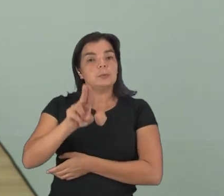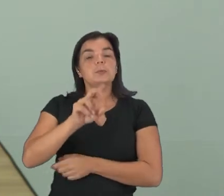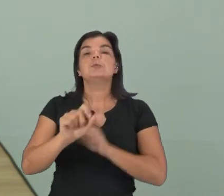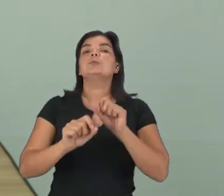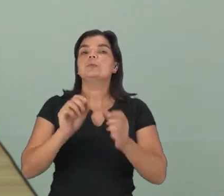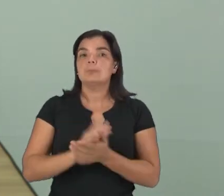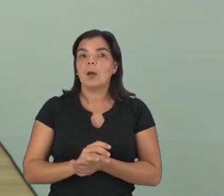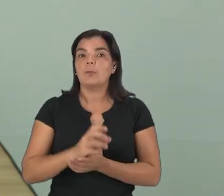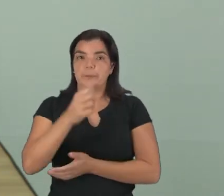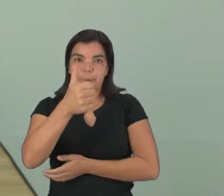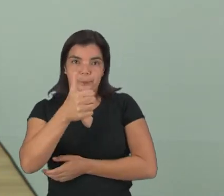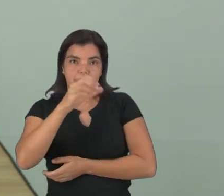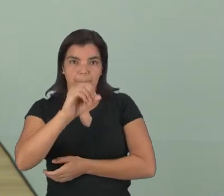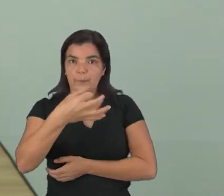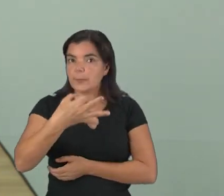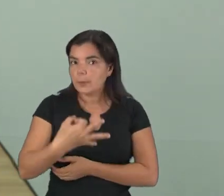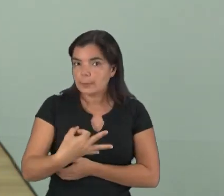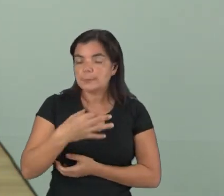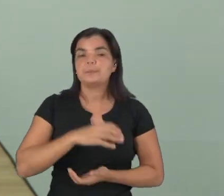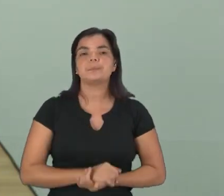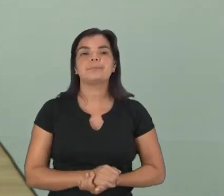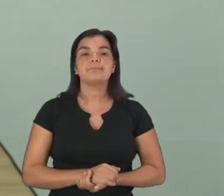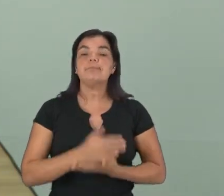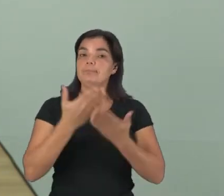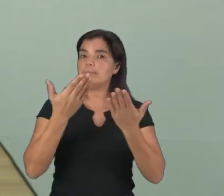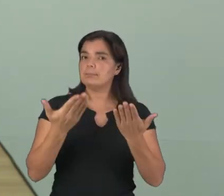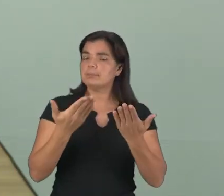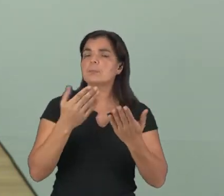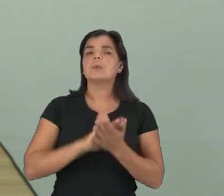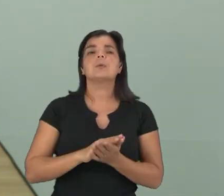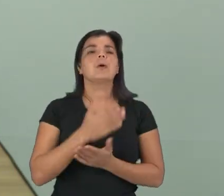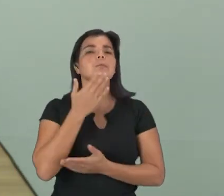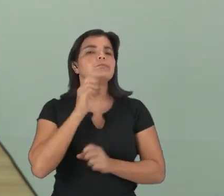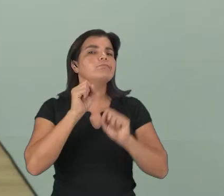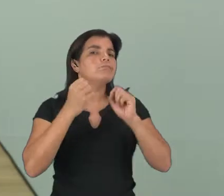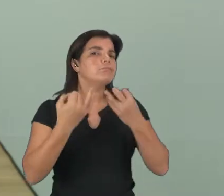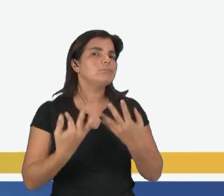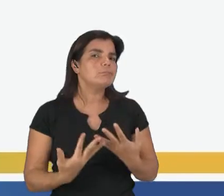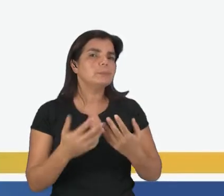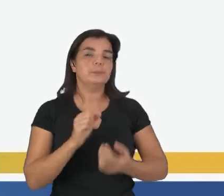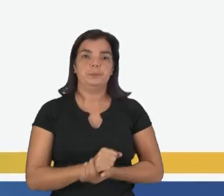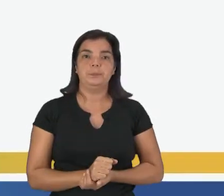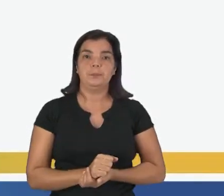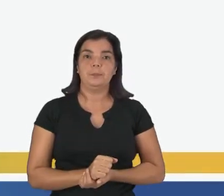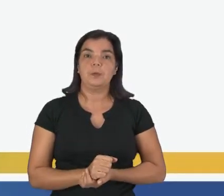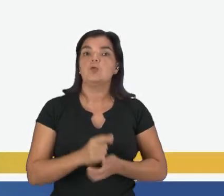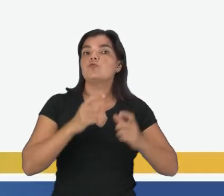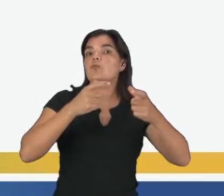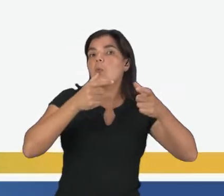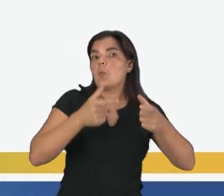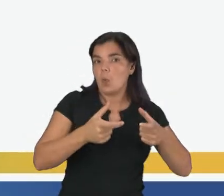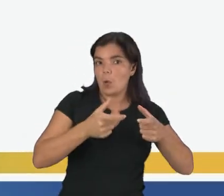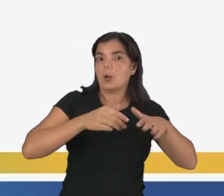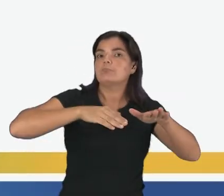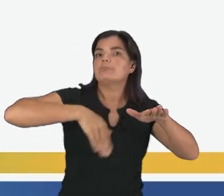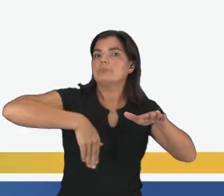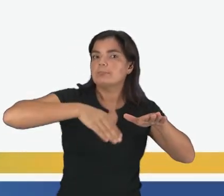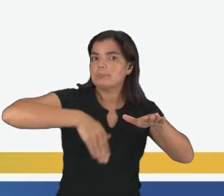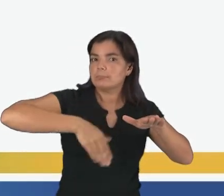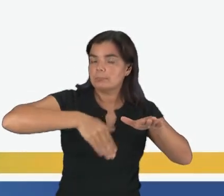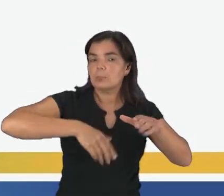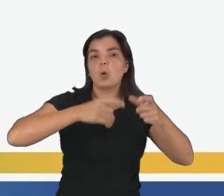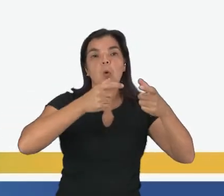forma decimal, certo? E aqui, o que está falando? Está falando de um quiosque de uma praia. O